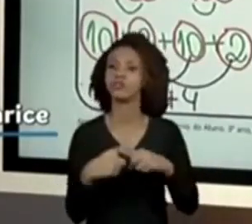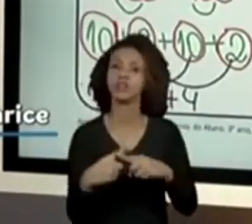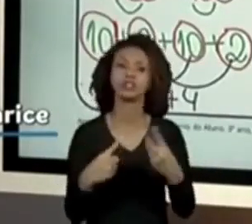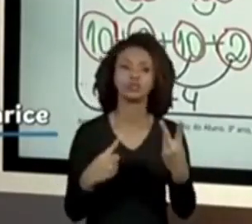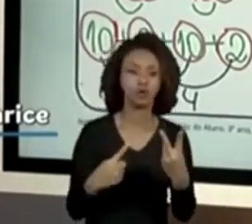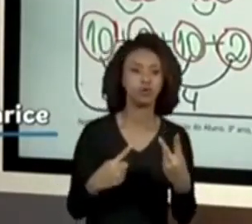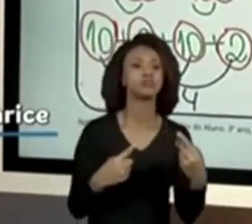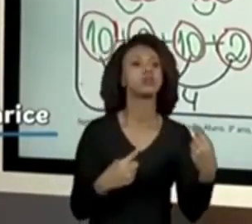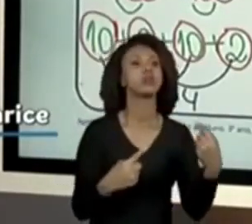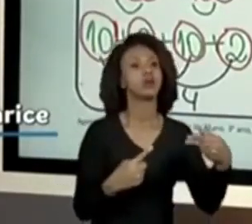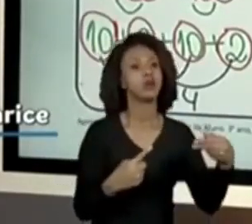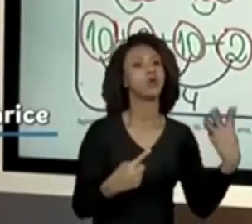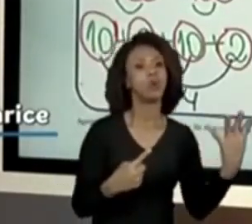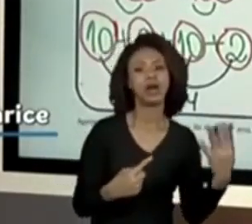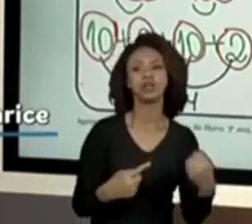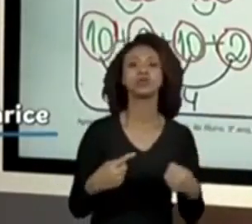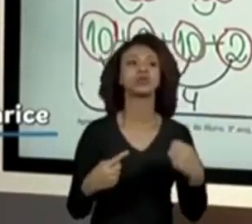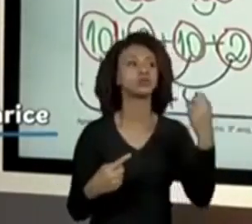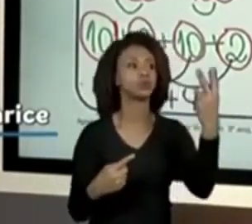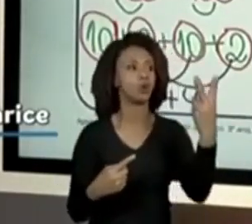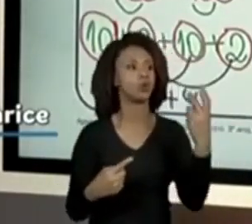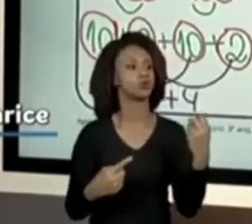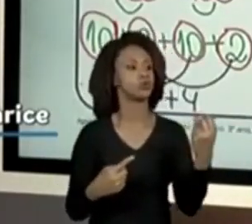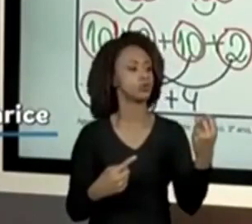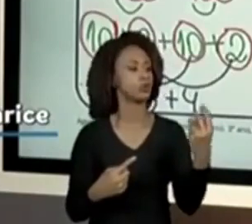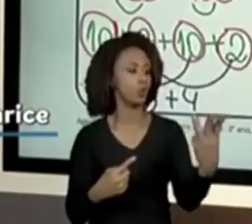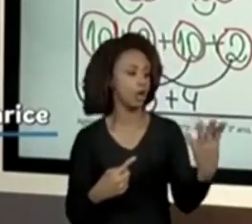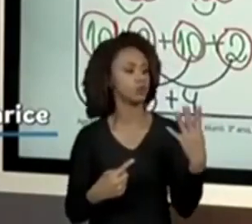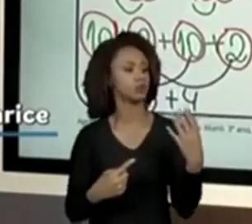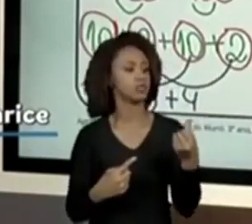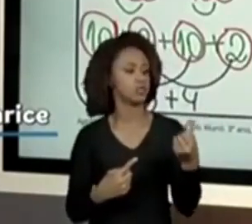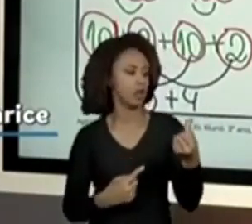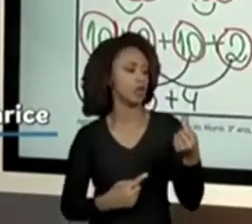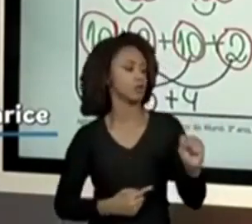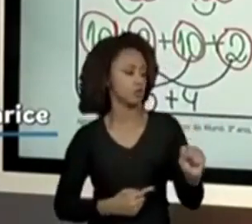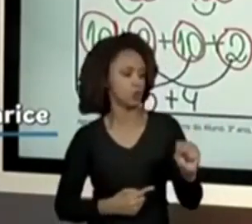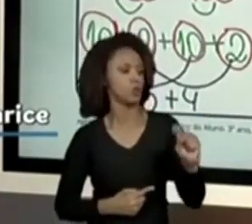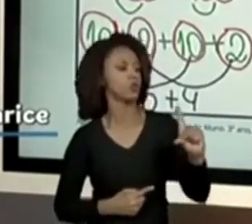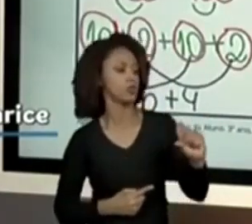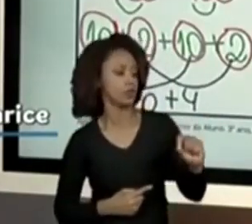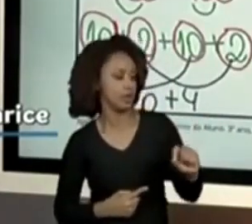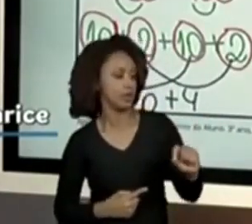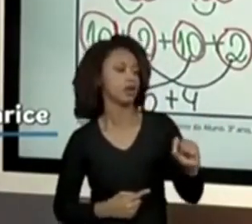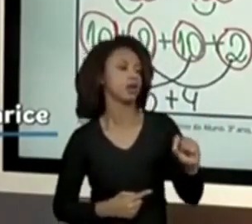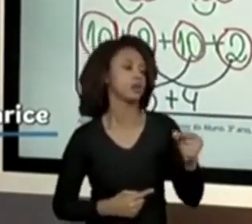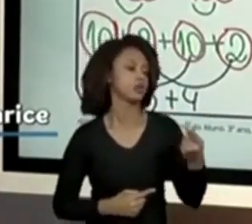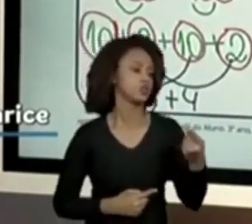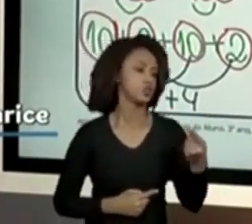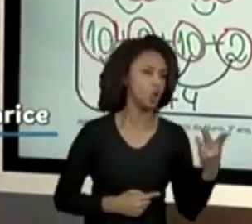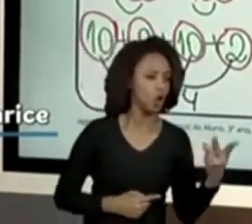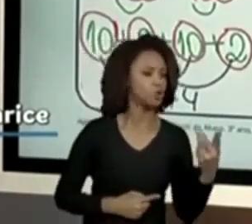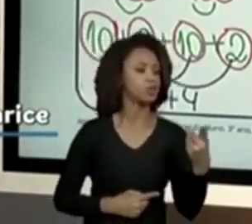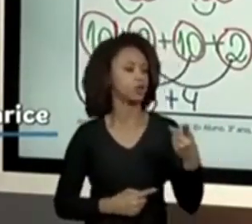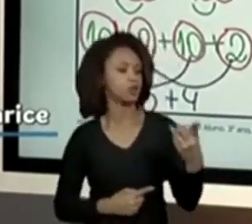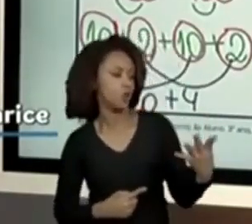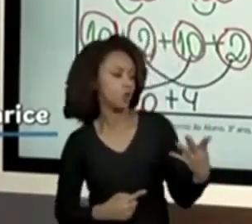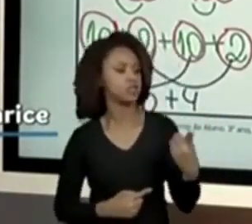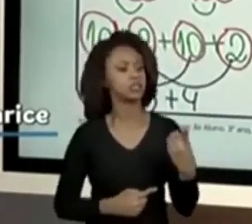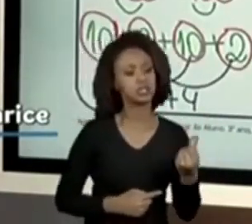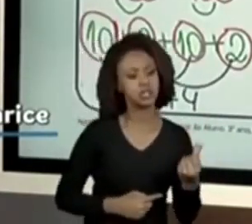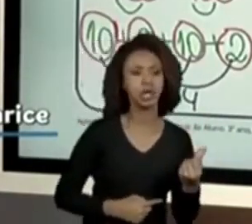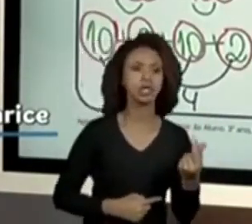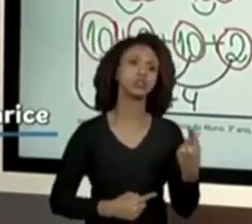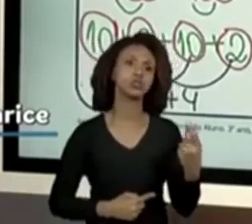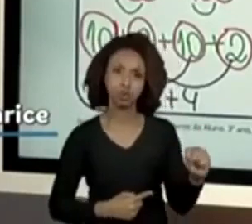daí a gente vai contando 2, 4, 6, 8, 10, 12, 14,